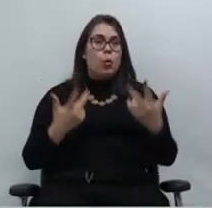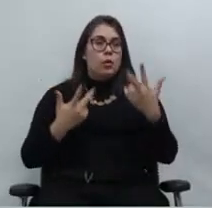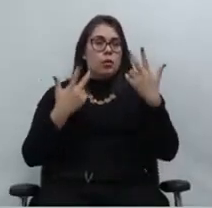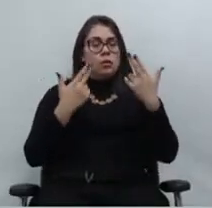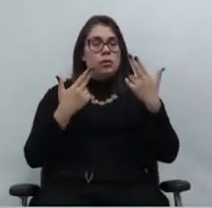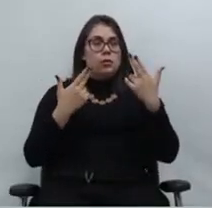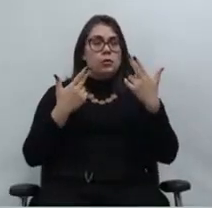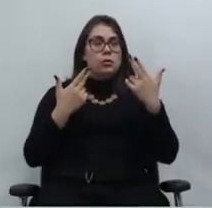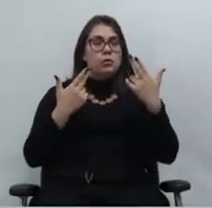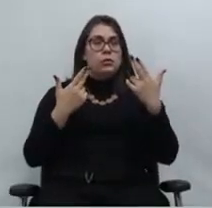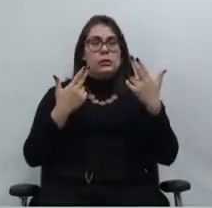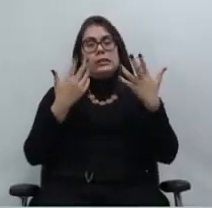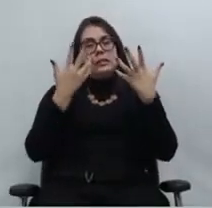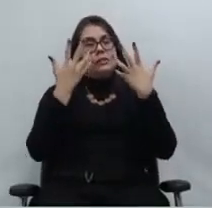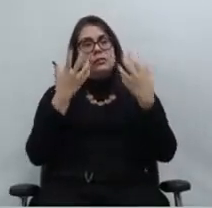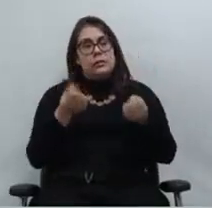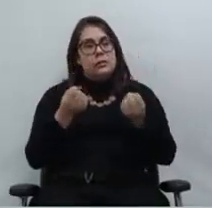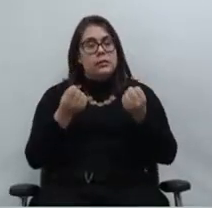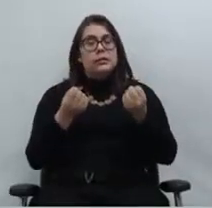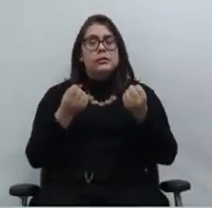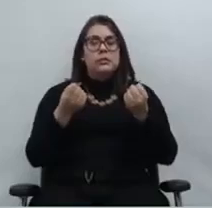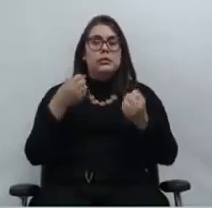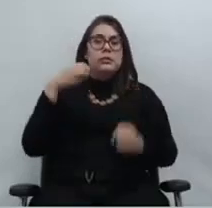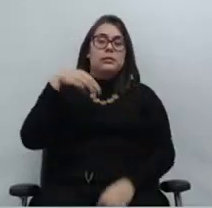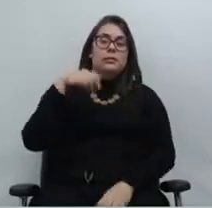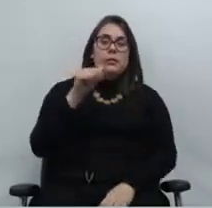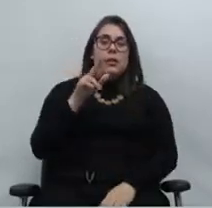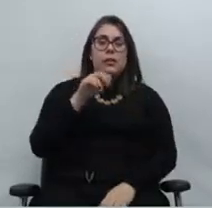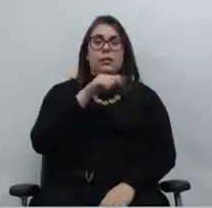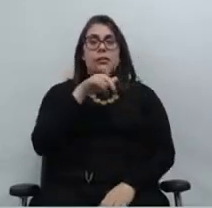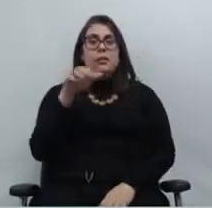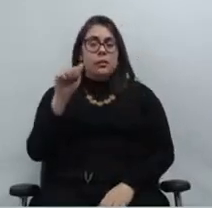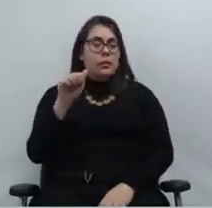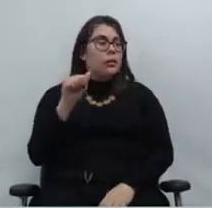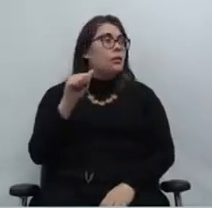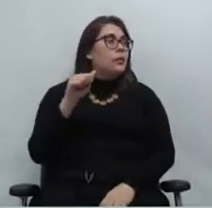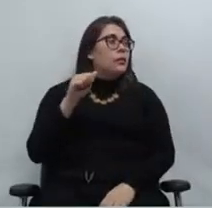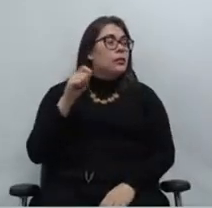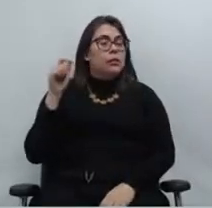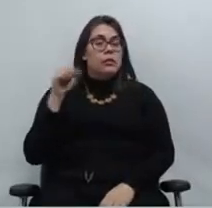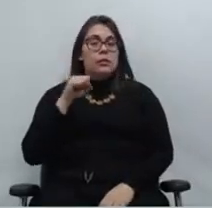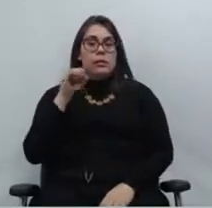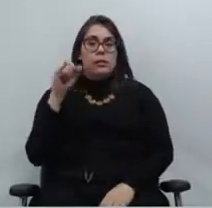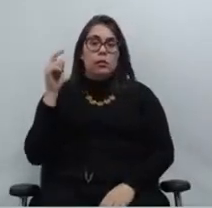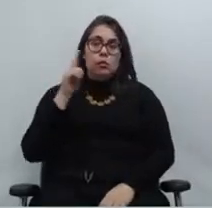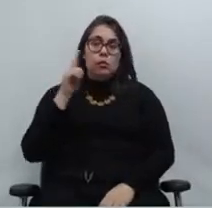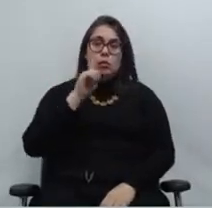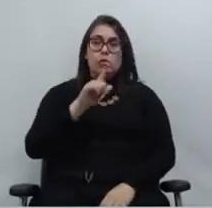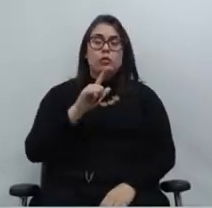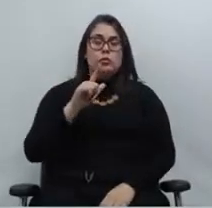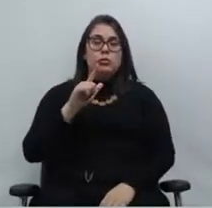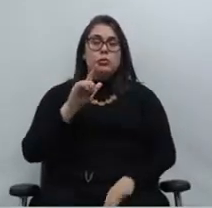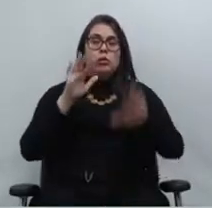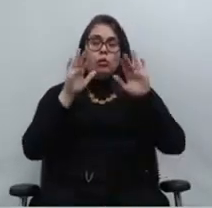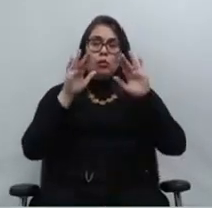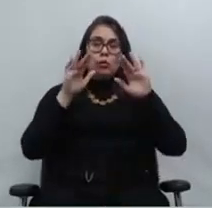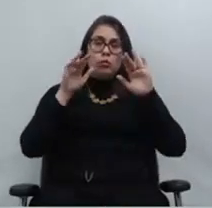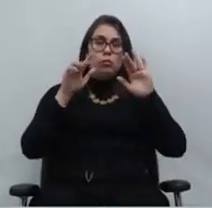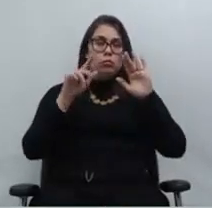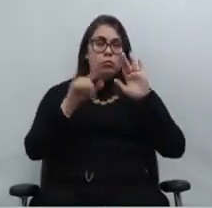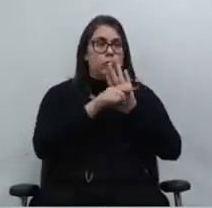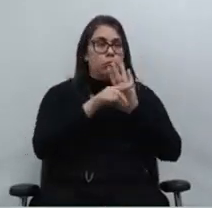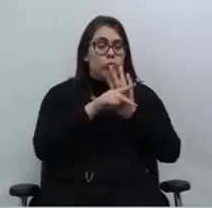não seremos bem recebidos em Marília. E acabar... Então, talvez, se a gente conseguir ser mais ou menos monotemático na sessão